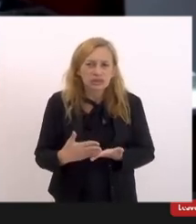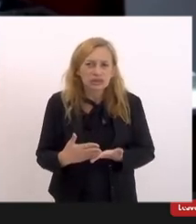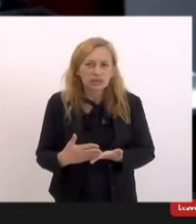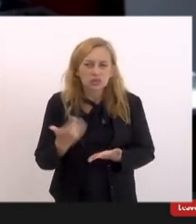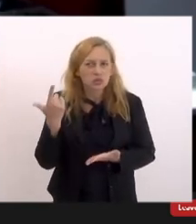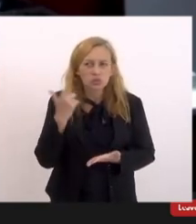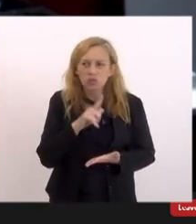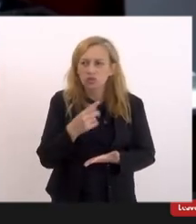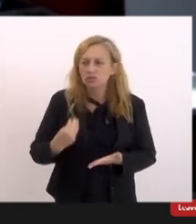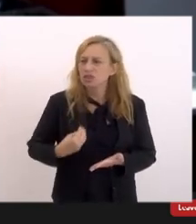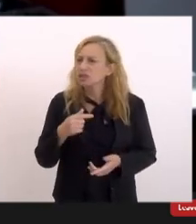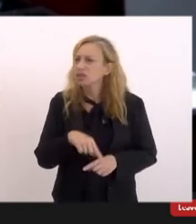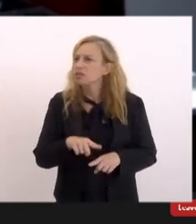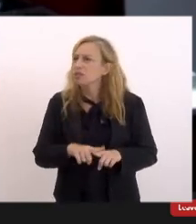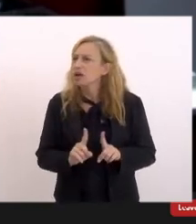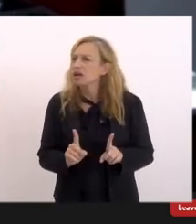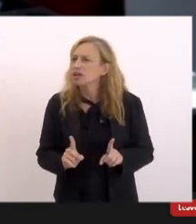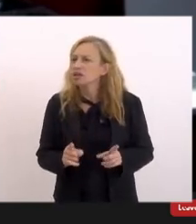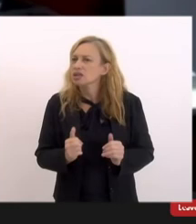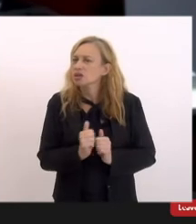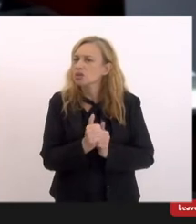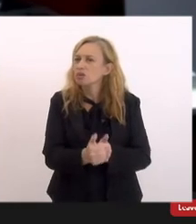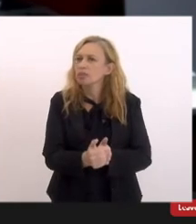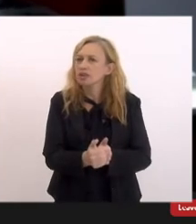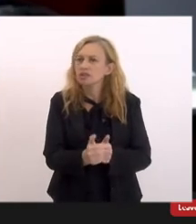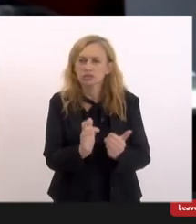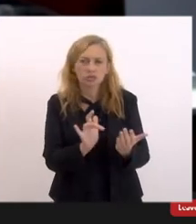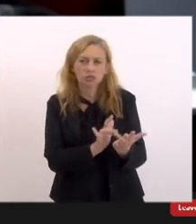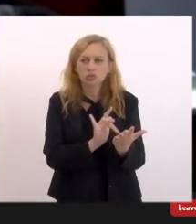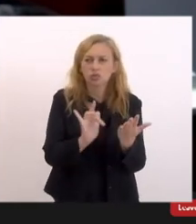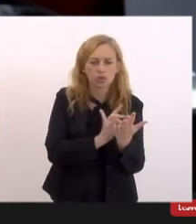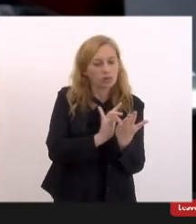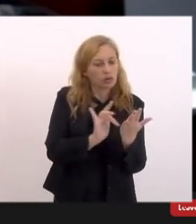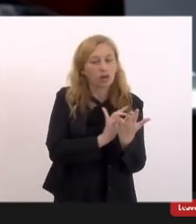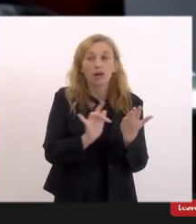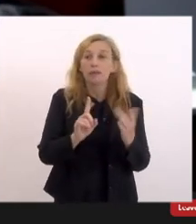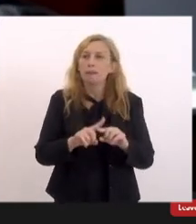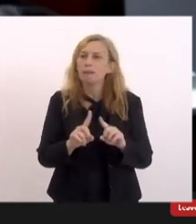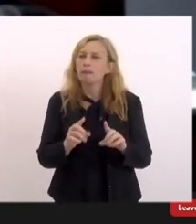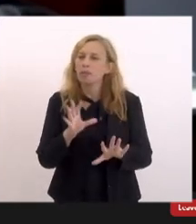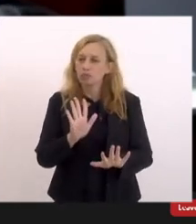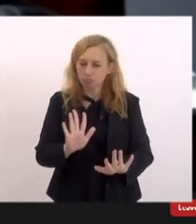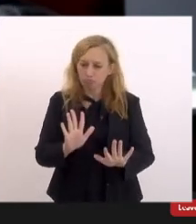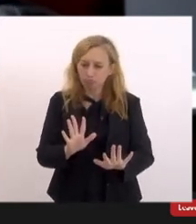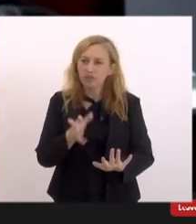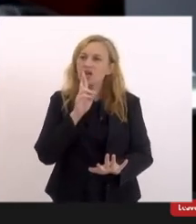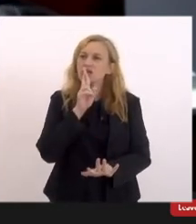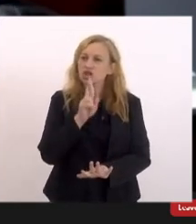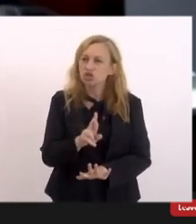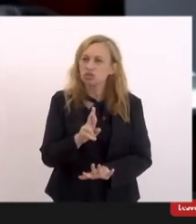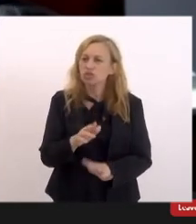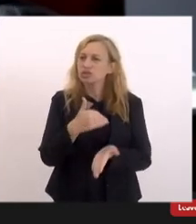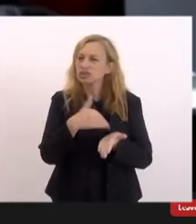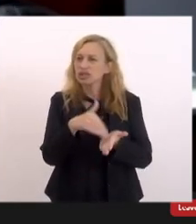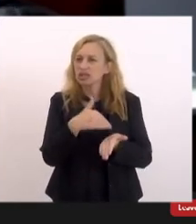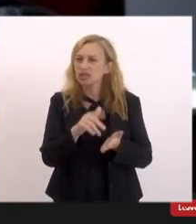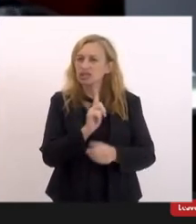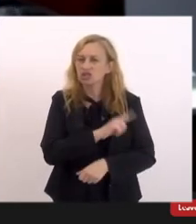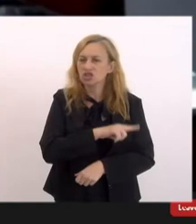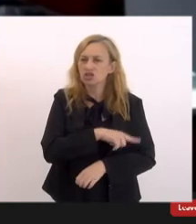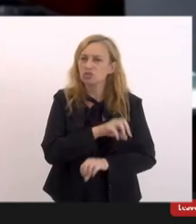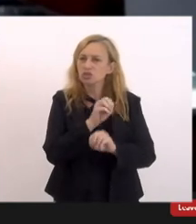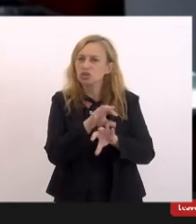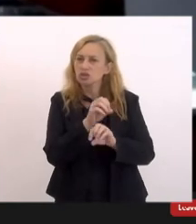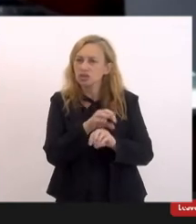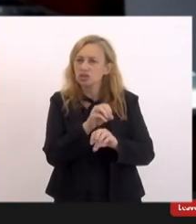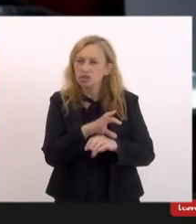consegui estar aqui, mas vim acompanhando do celular. Bom, respondo aqui pela Subsecretaria de Gestão de Ensino, então